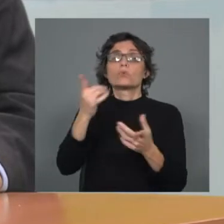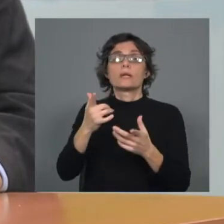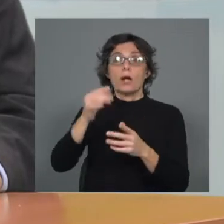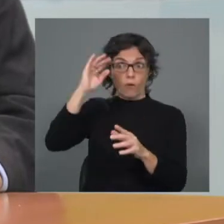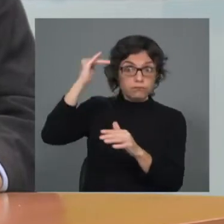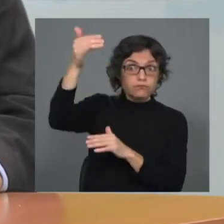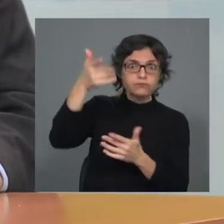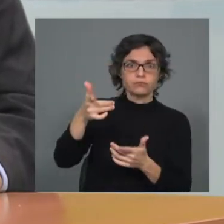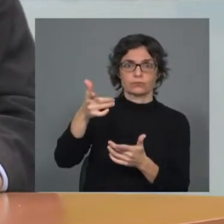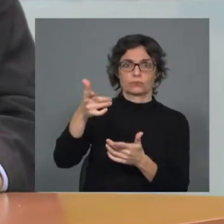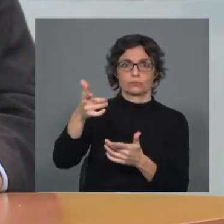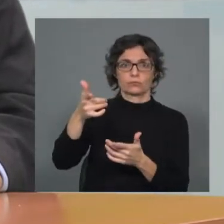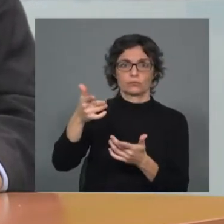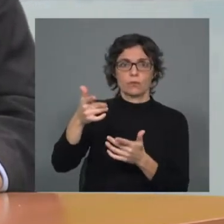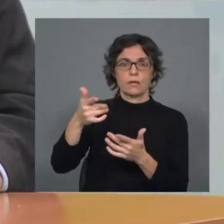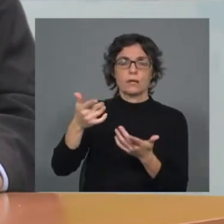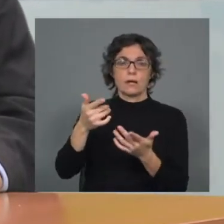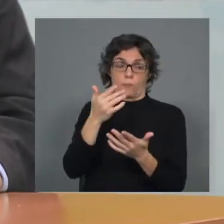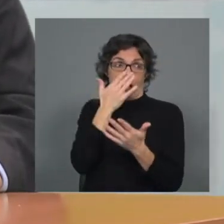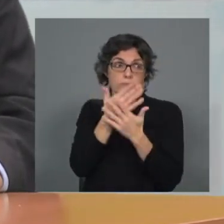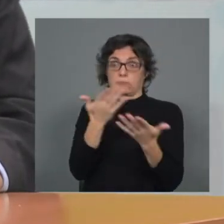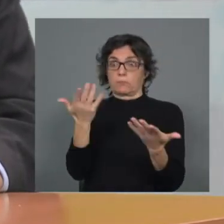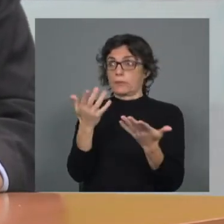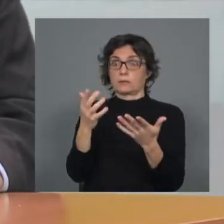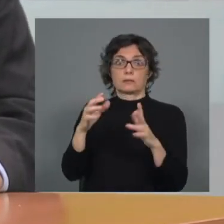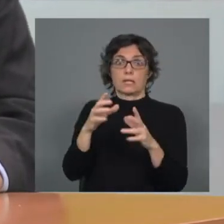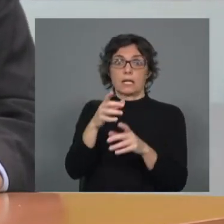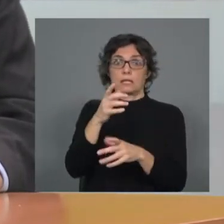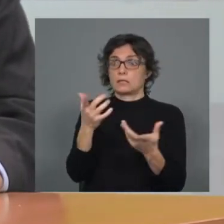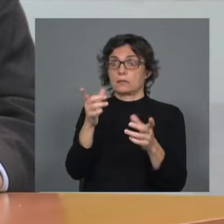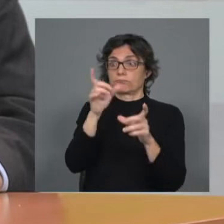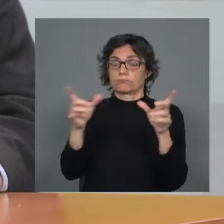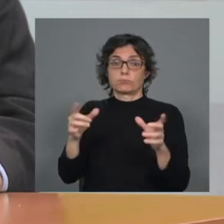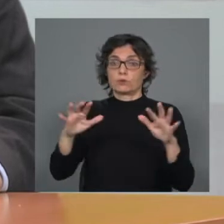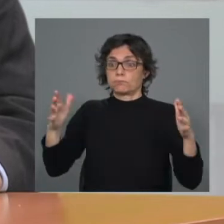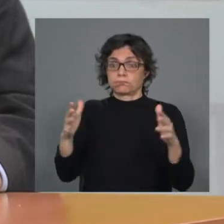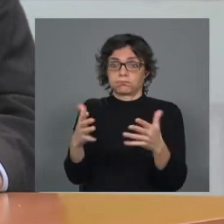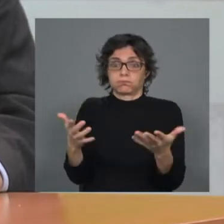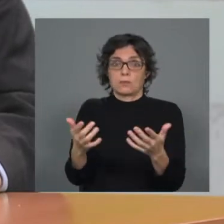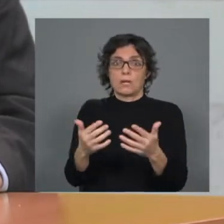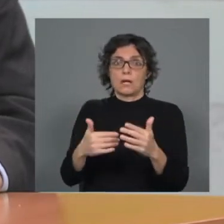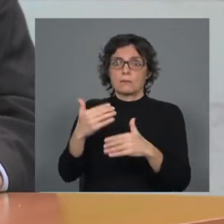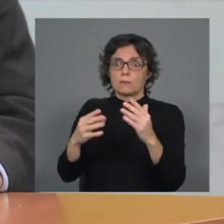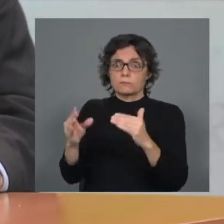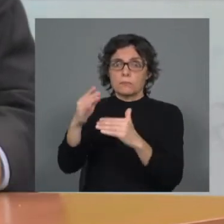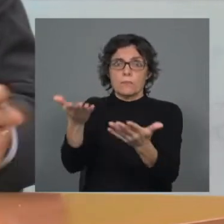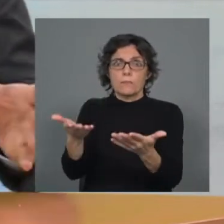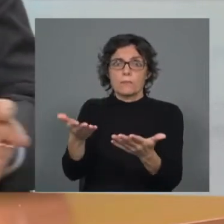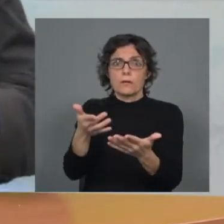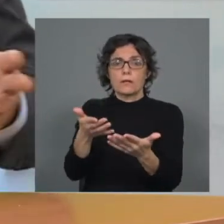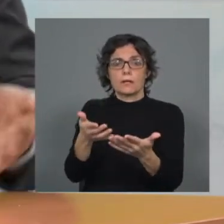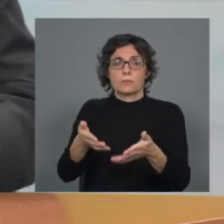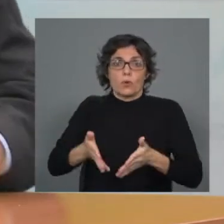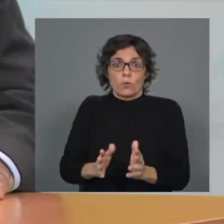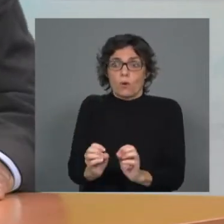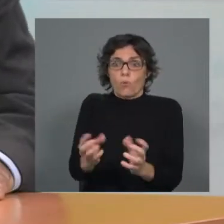também cada vez mais se nota esta deficiência, esta carência de nascimentos,